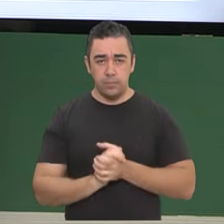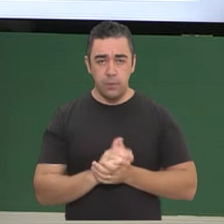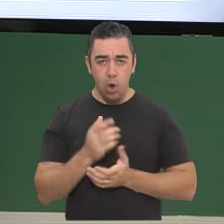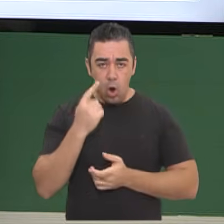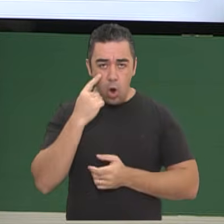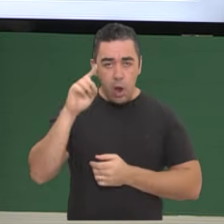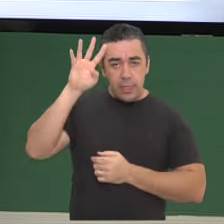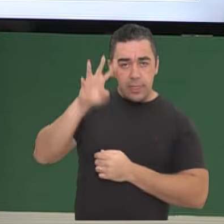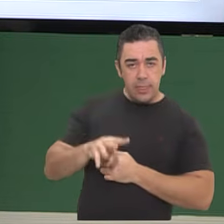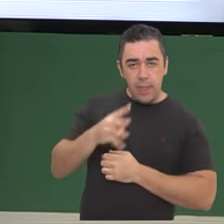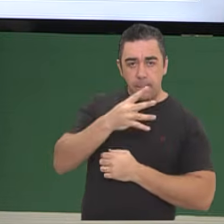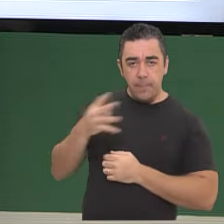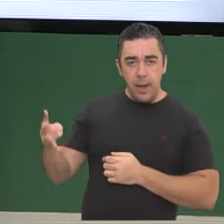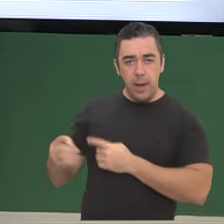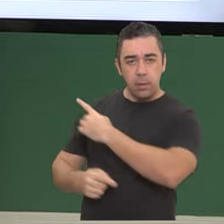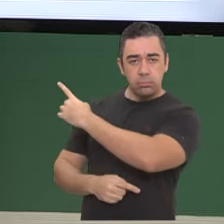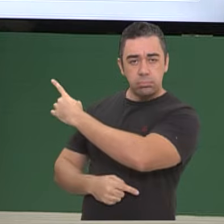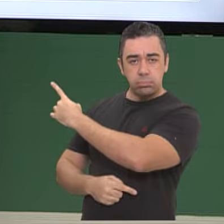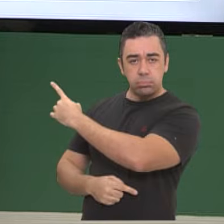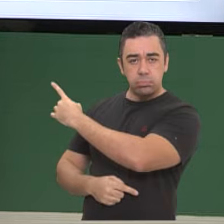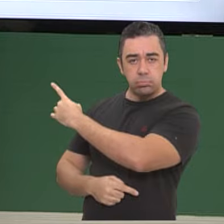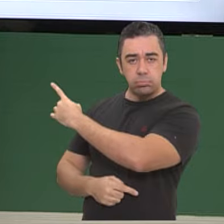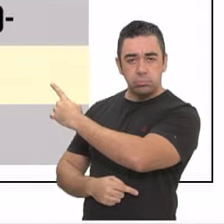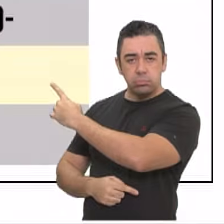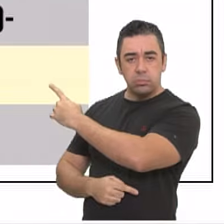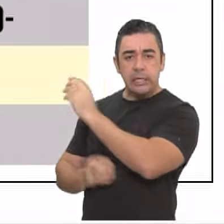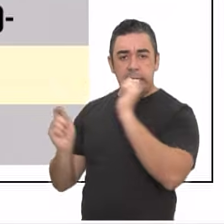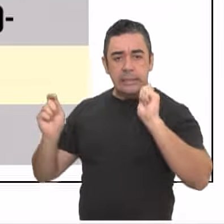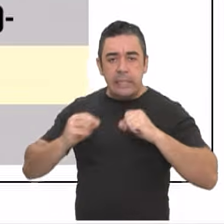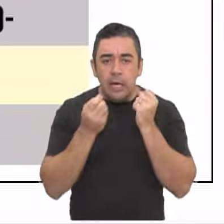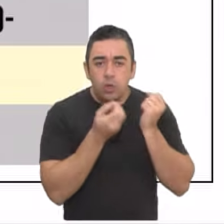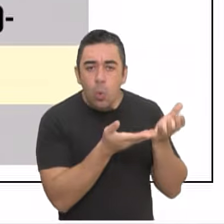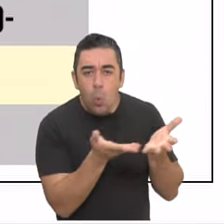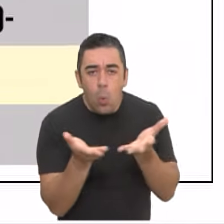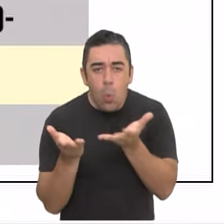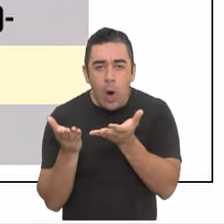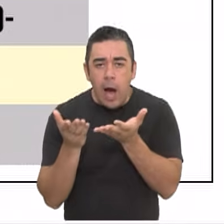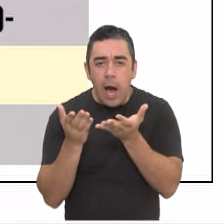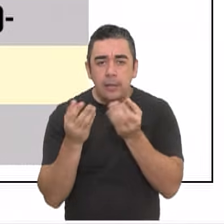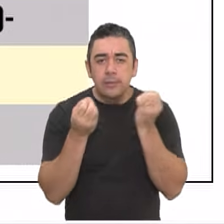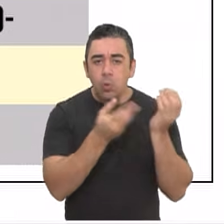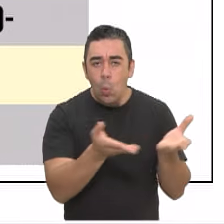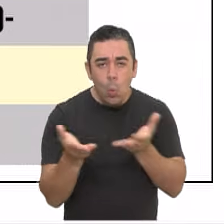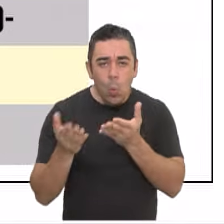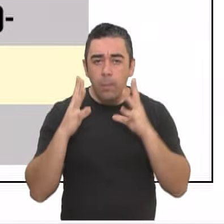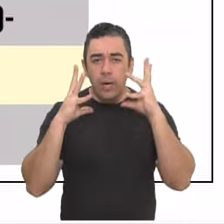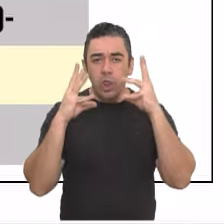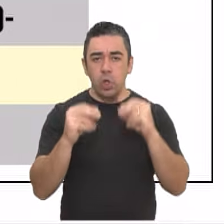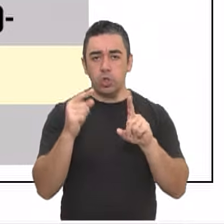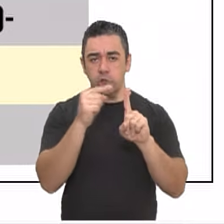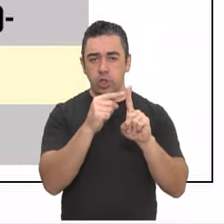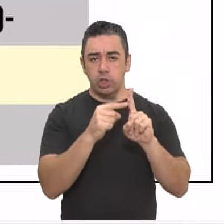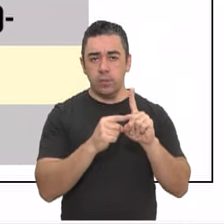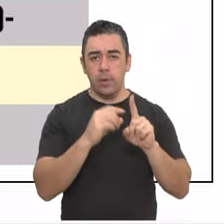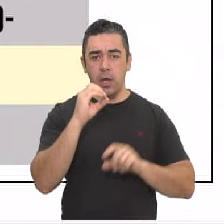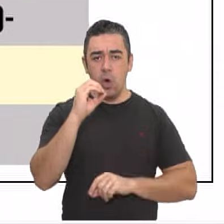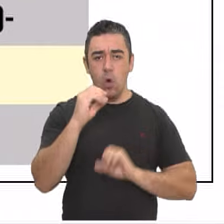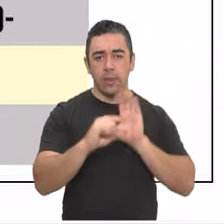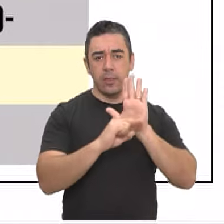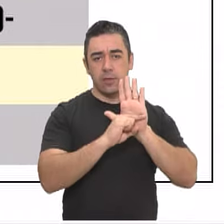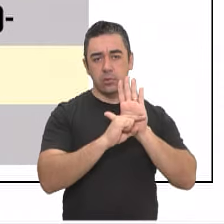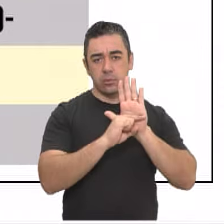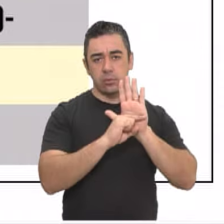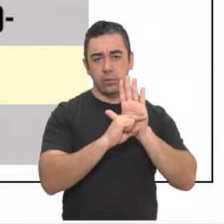essa tabelinha está mostrando isso, gente. Ó. O verdadeiro doador universal, que pode doar para todos os tipos sanguíneos, é o O